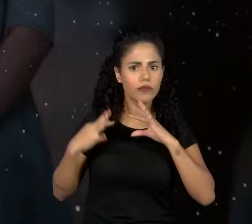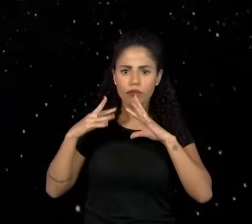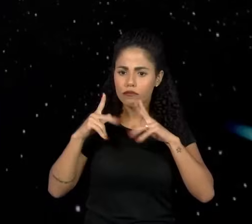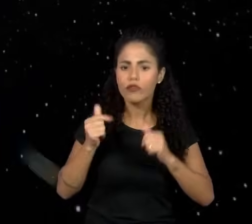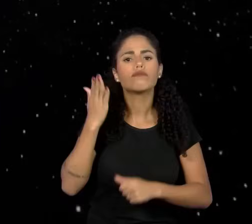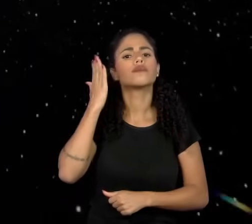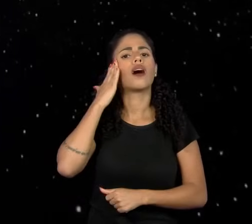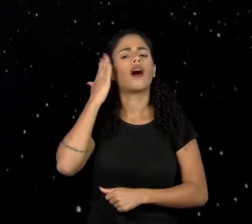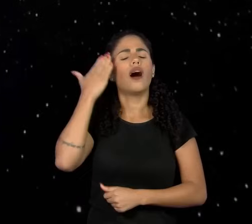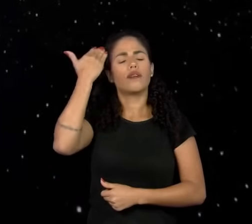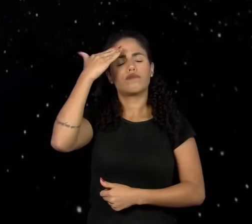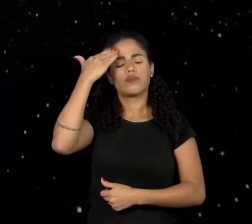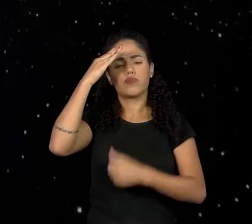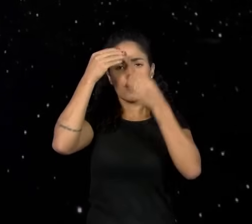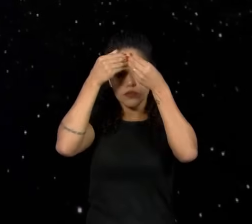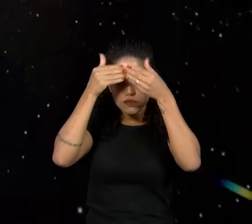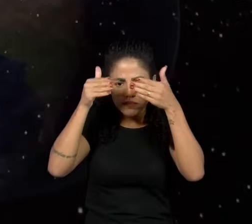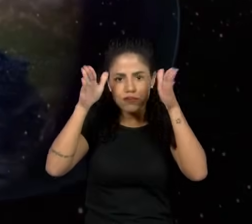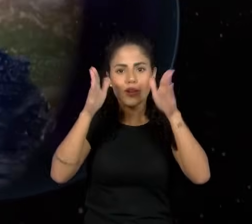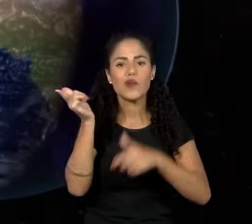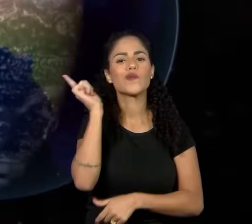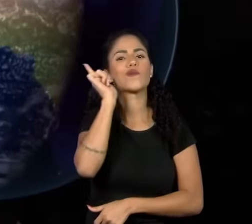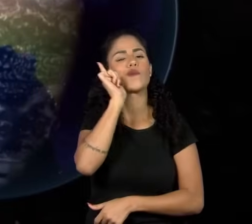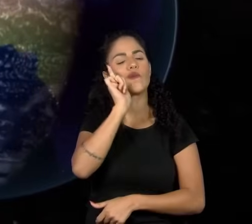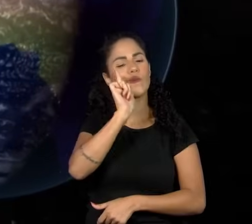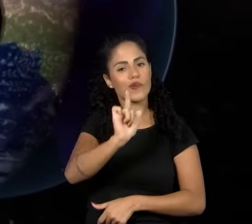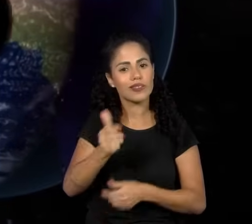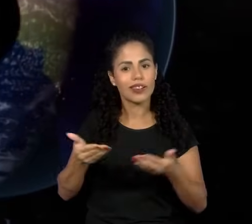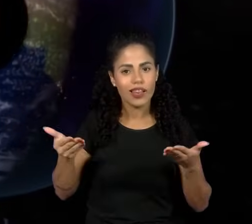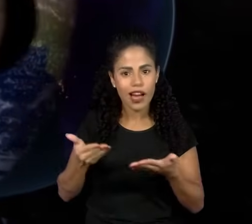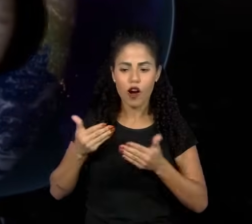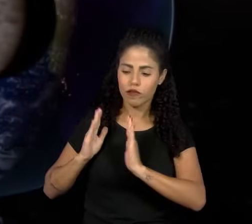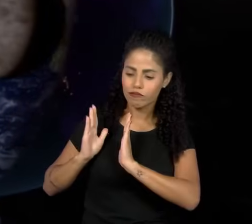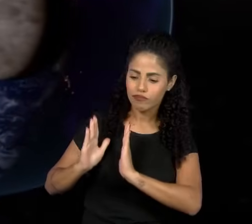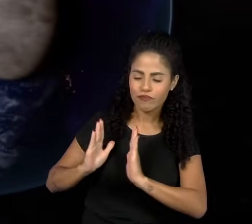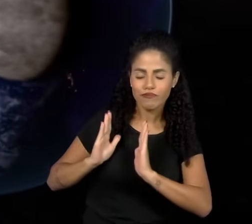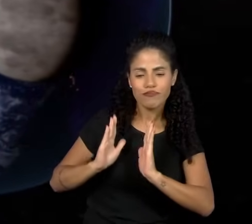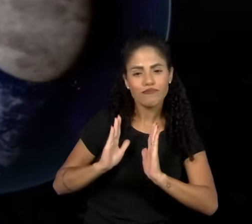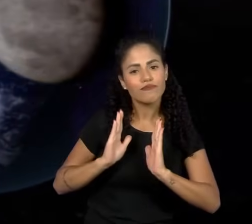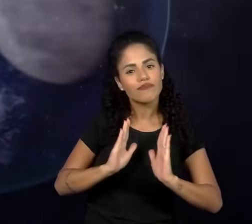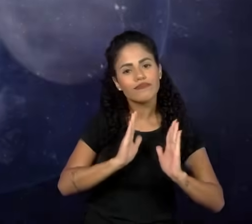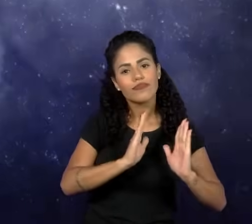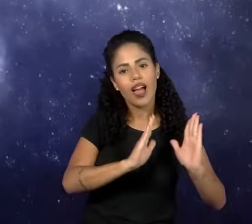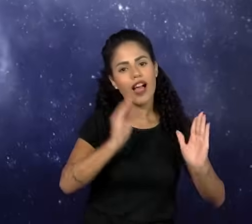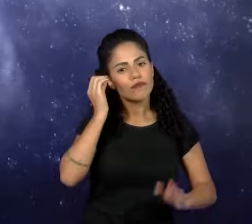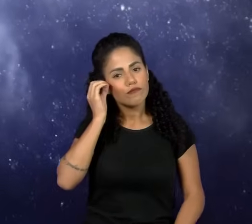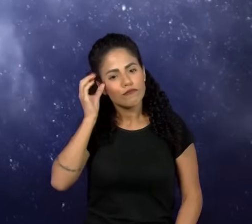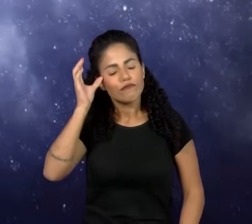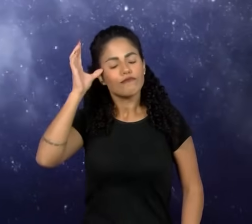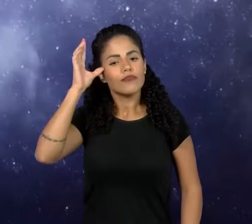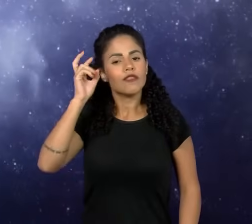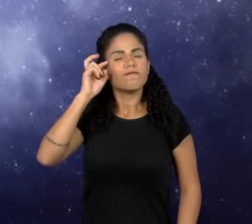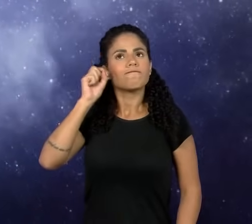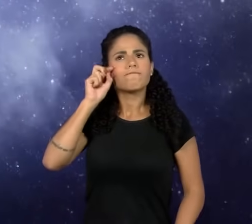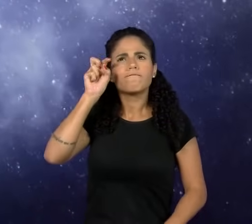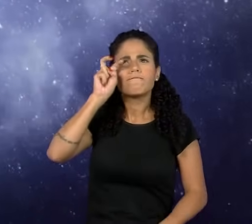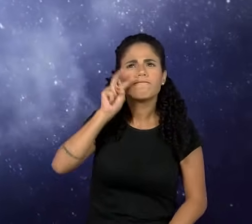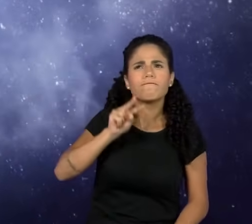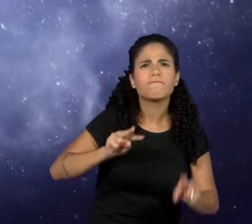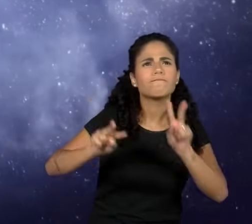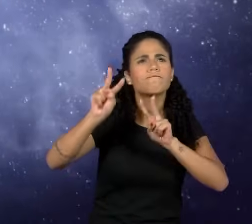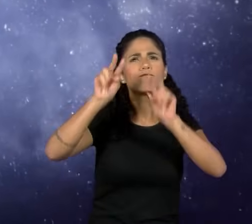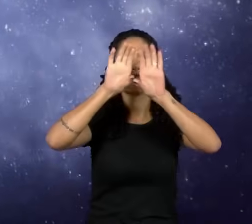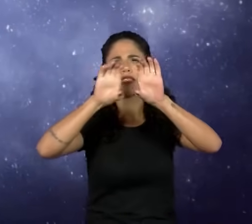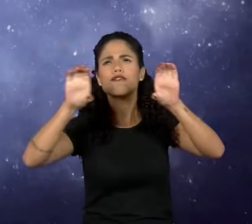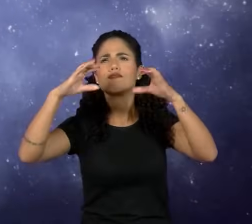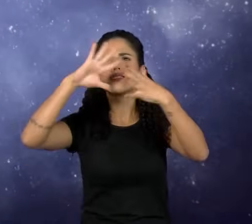de viajar para buscar o alimento e começa esse processo de inteligência, né? Olhando para o céu como parâmetro,